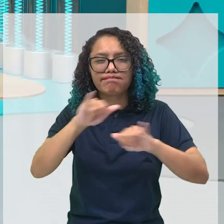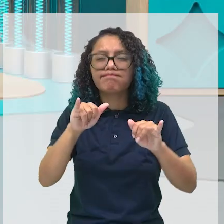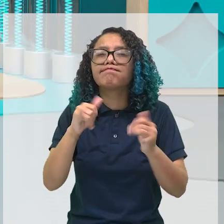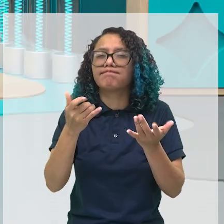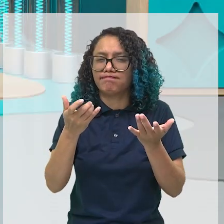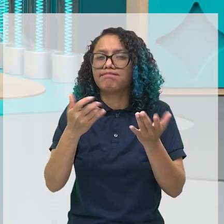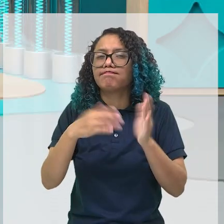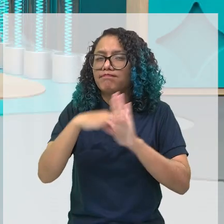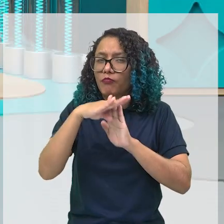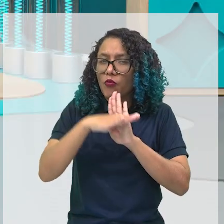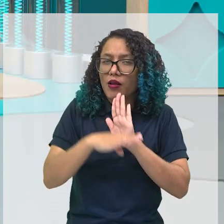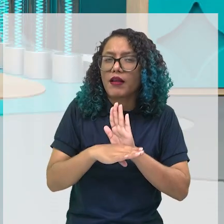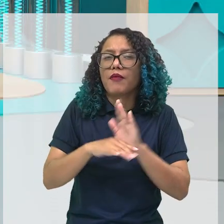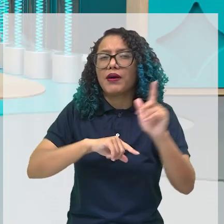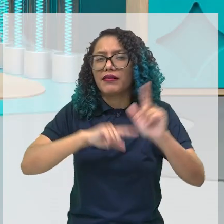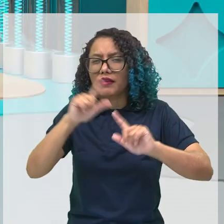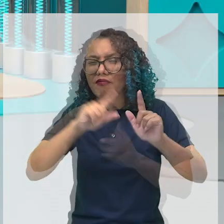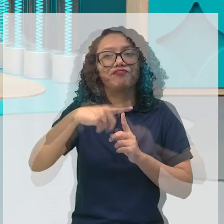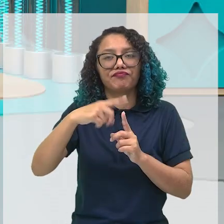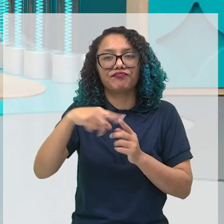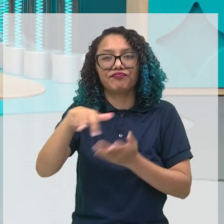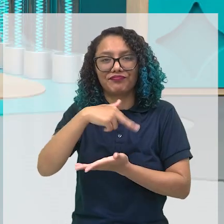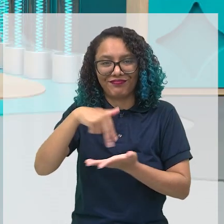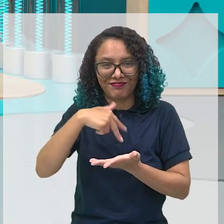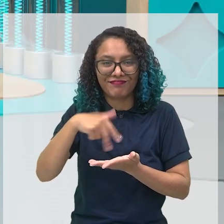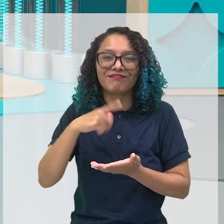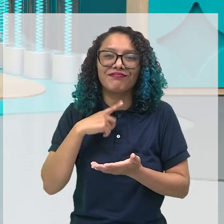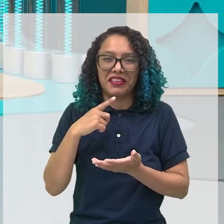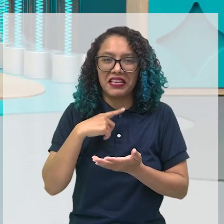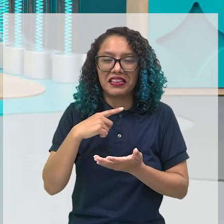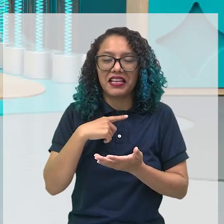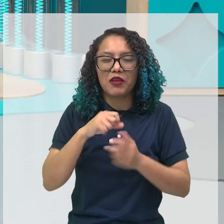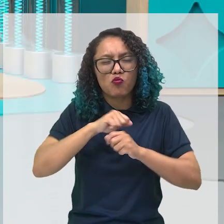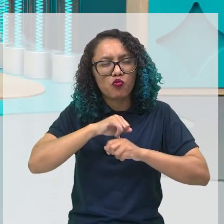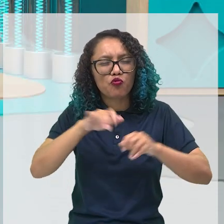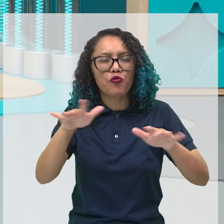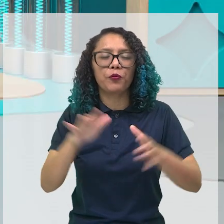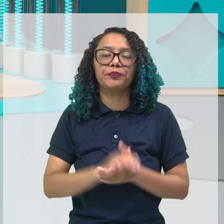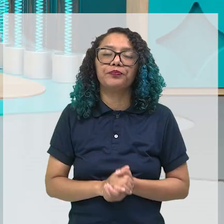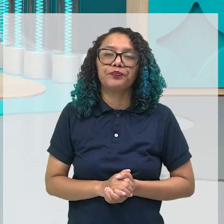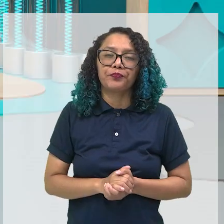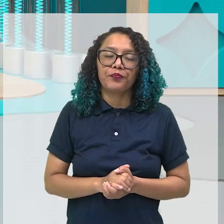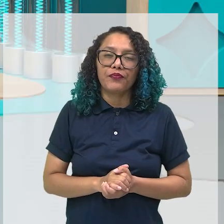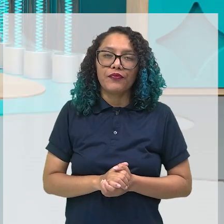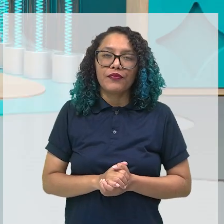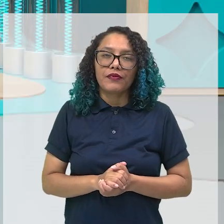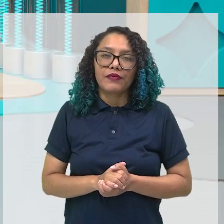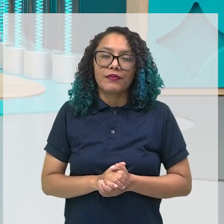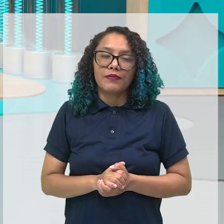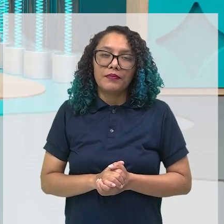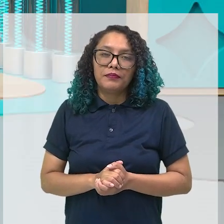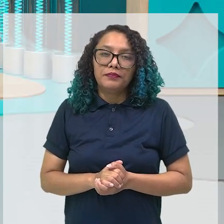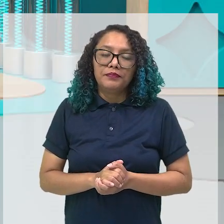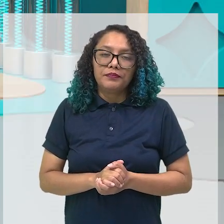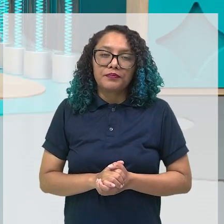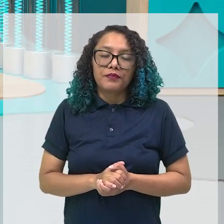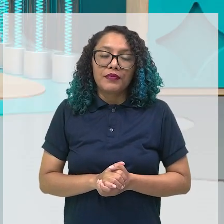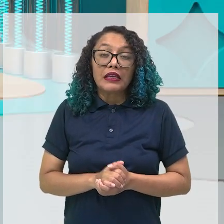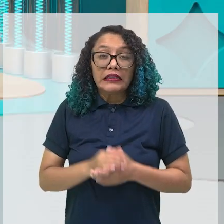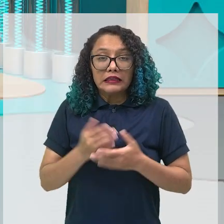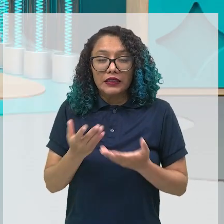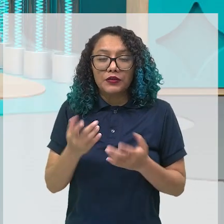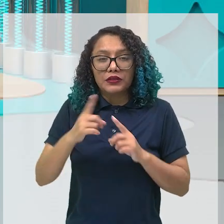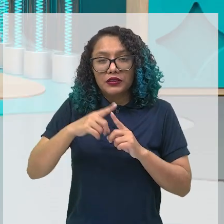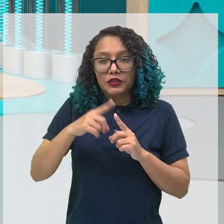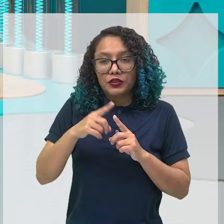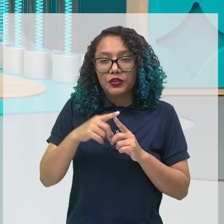relacionadas aí, abordando esse estilo de dança. A dança, a salsa pode ser